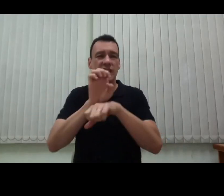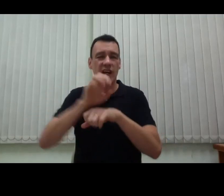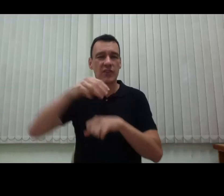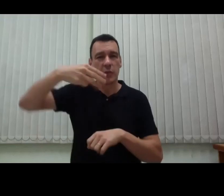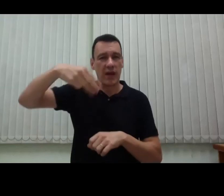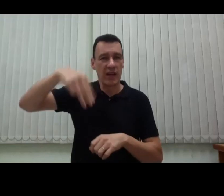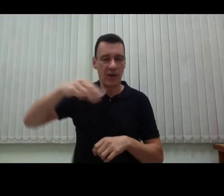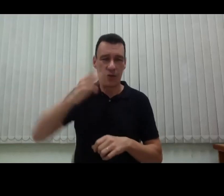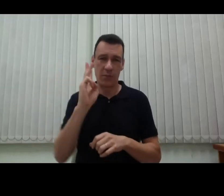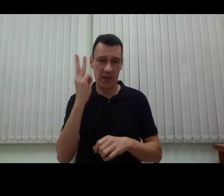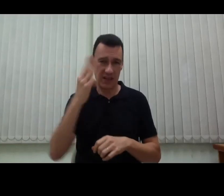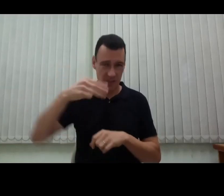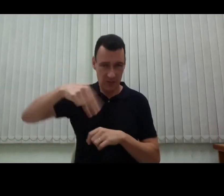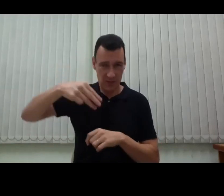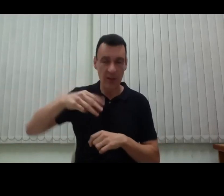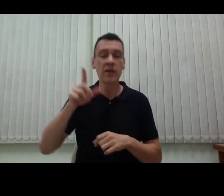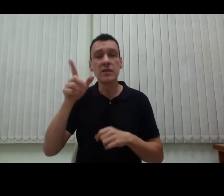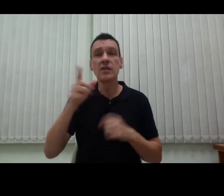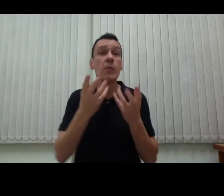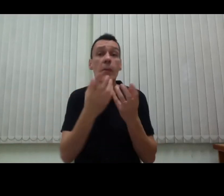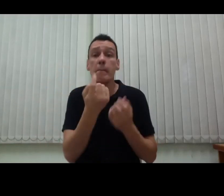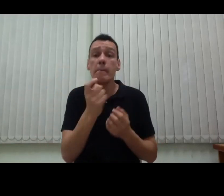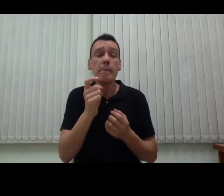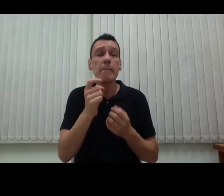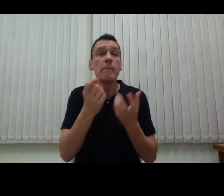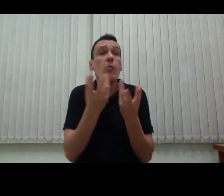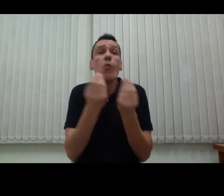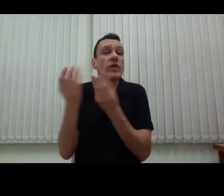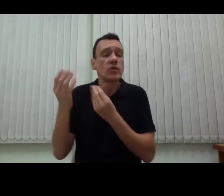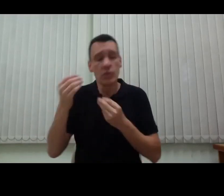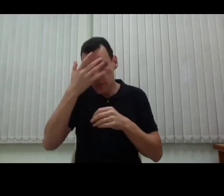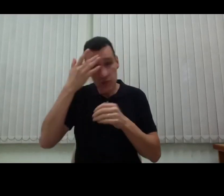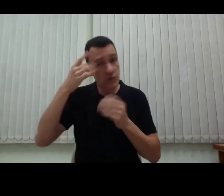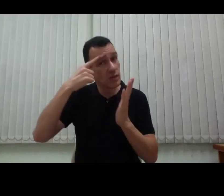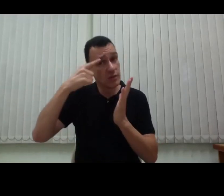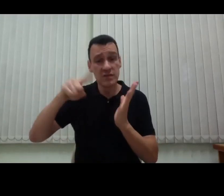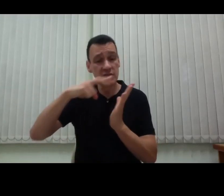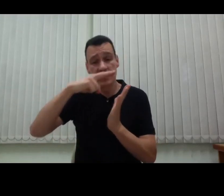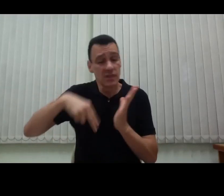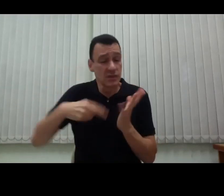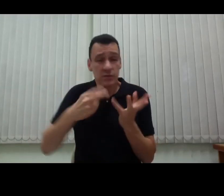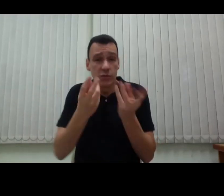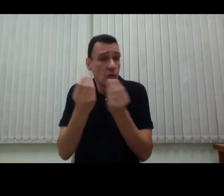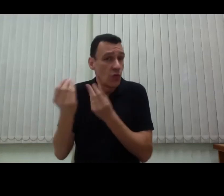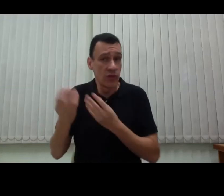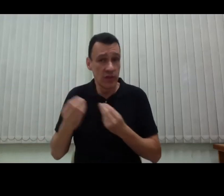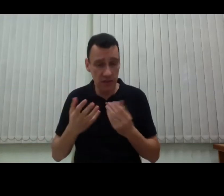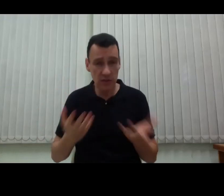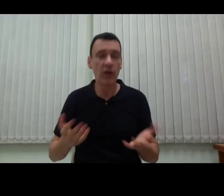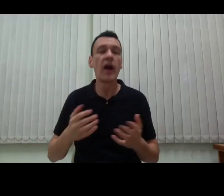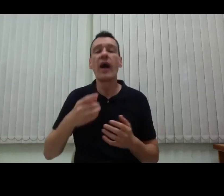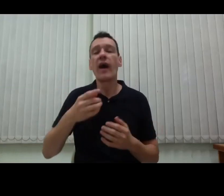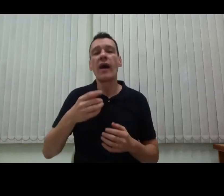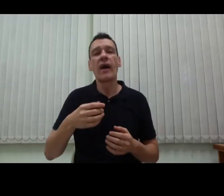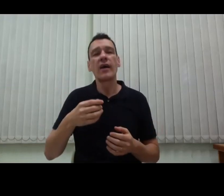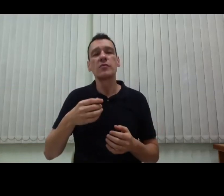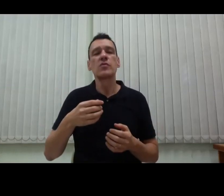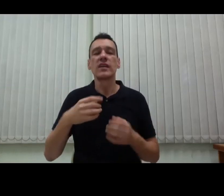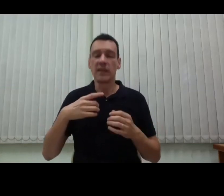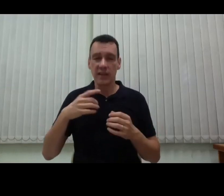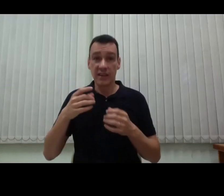mil de analfabetos, e a oralidade, a tradição oral, que está muito presente na cultura popular,